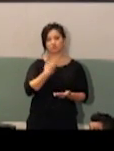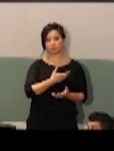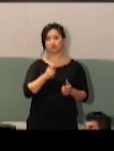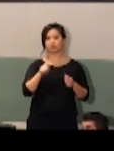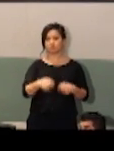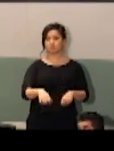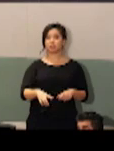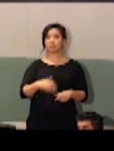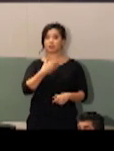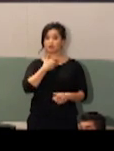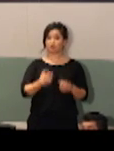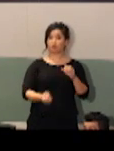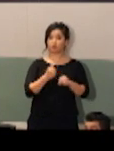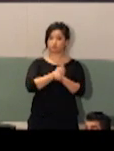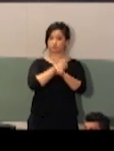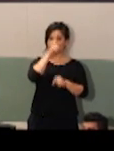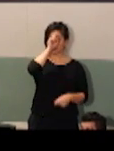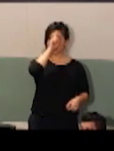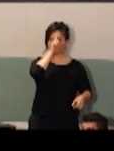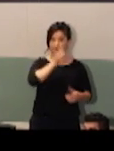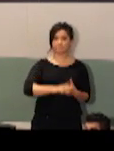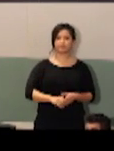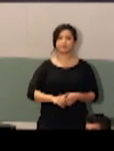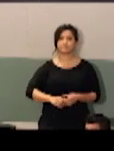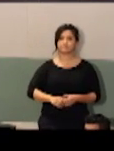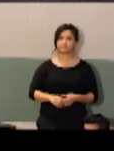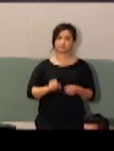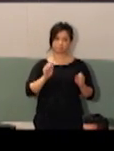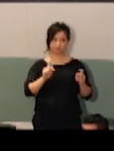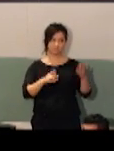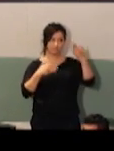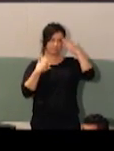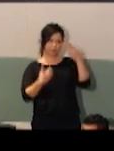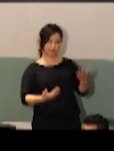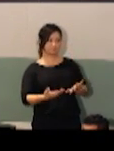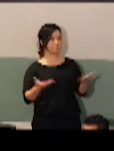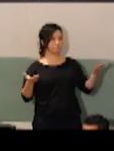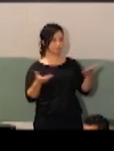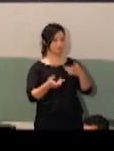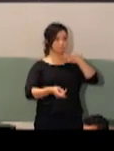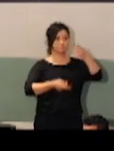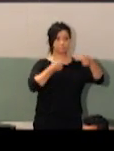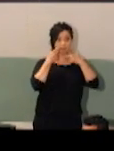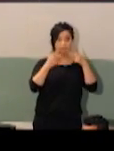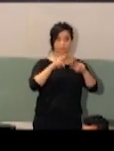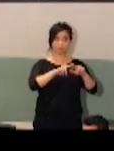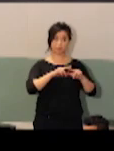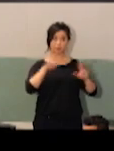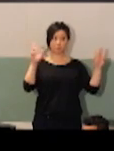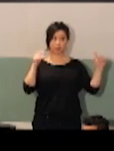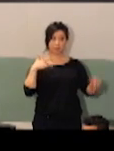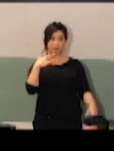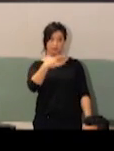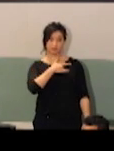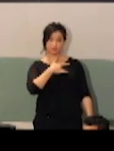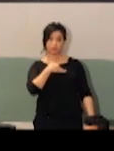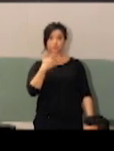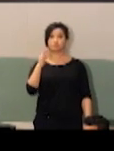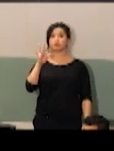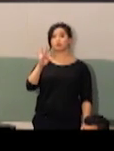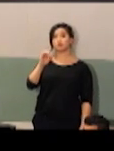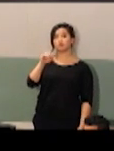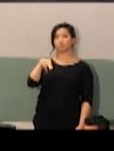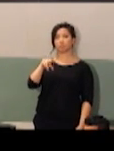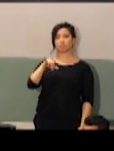o UPA também. Muito obrigada, candidato. O próximo candidato a falar sobre saúde é o candidato Toninho